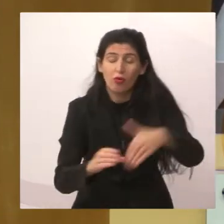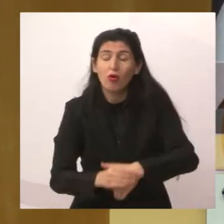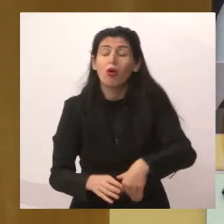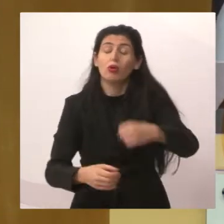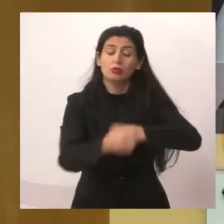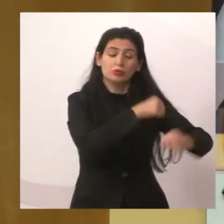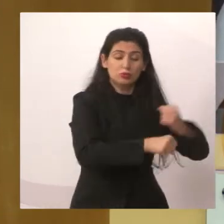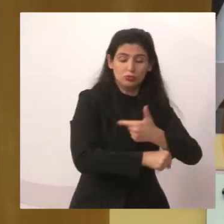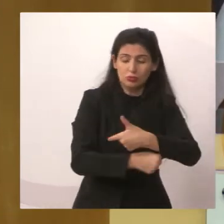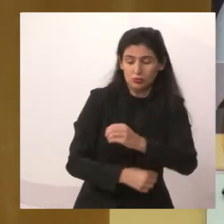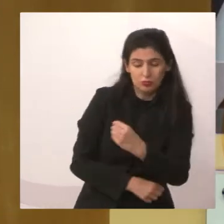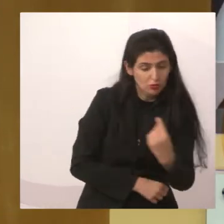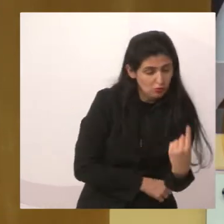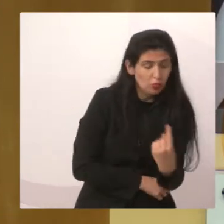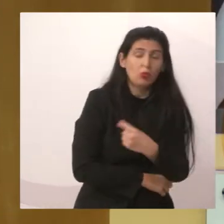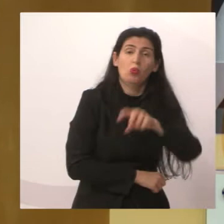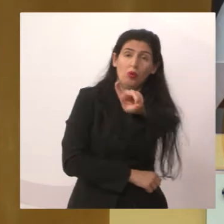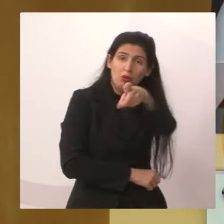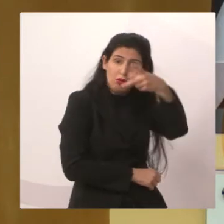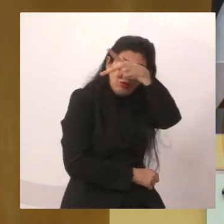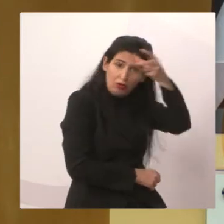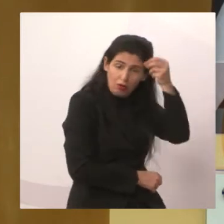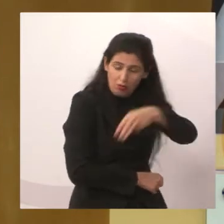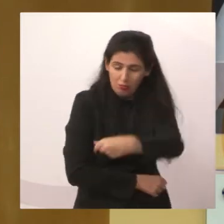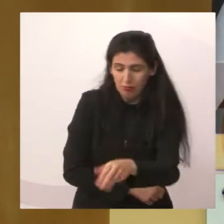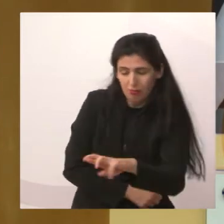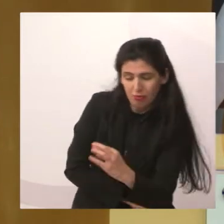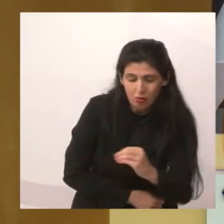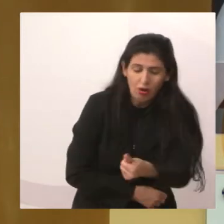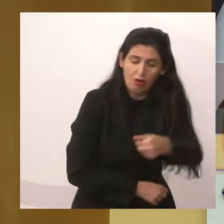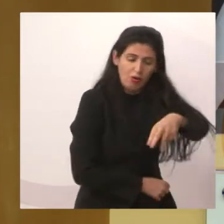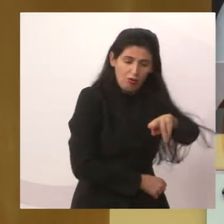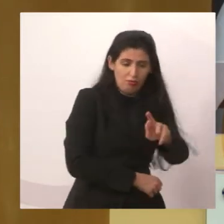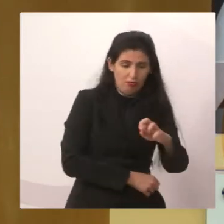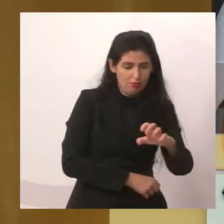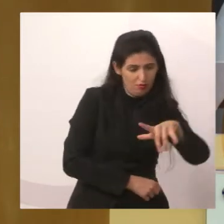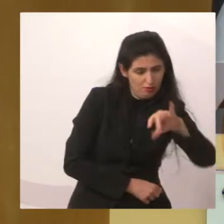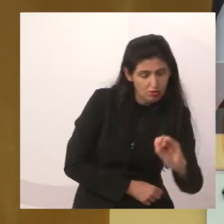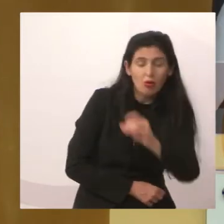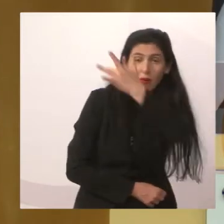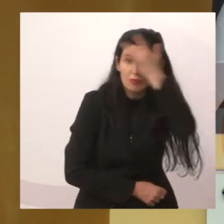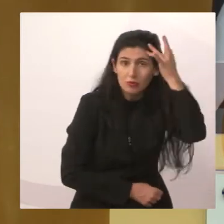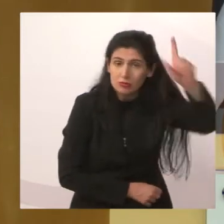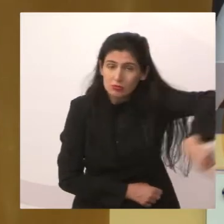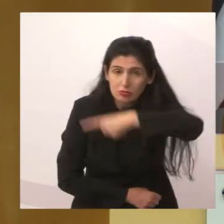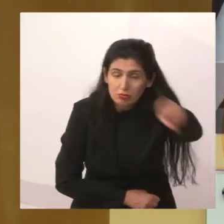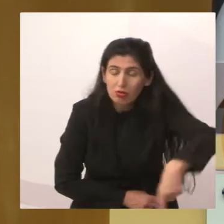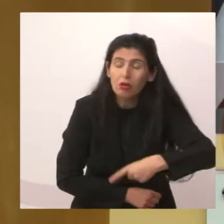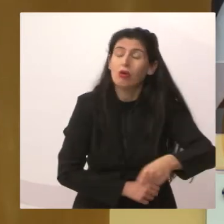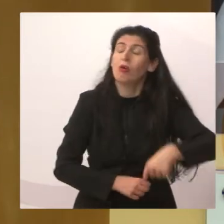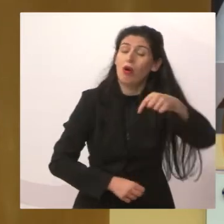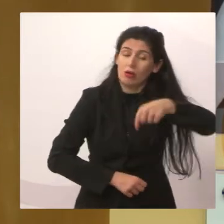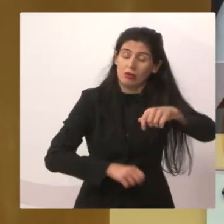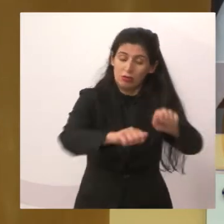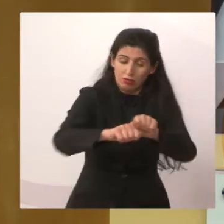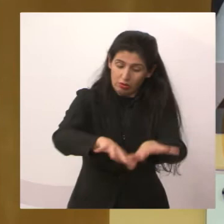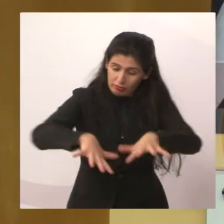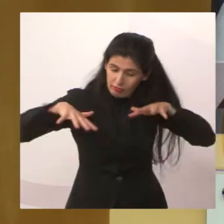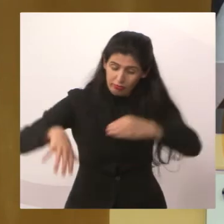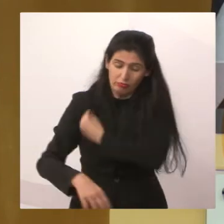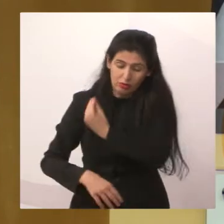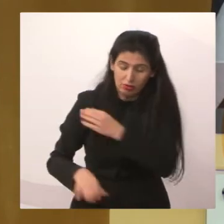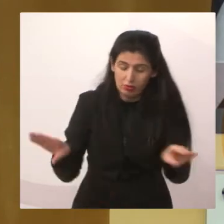Marco Aurélio, gostaria de explicar para a população que aqui presente e que nos assiste o porquê desse assunto